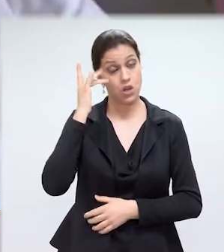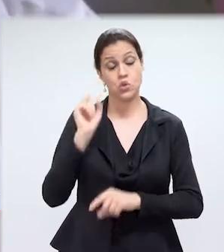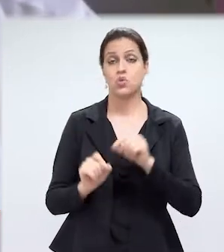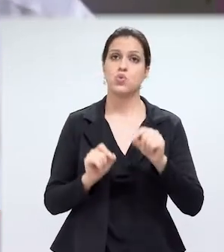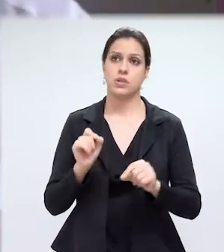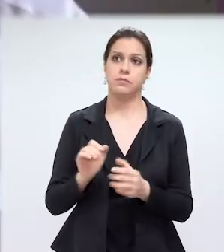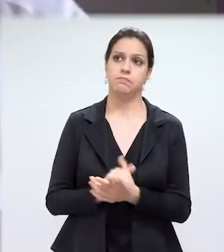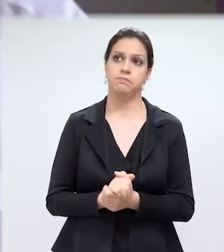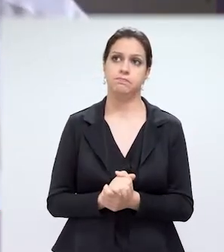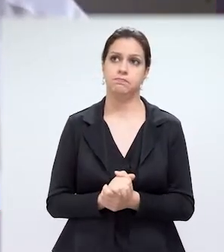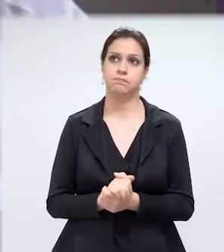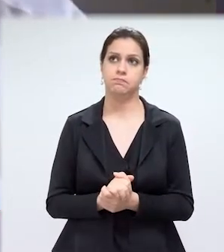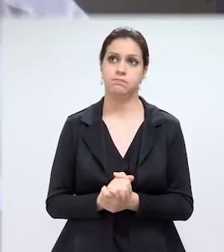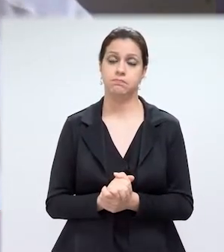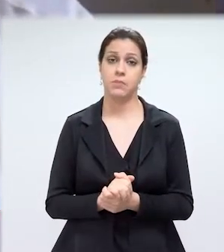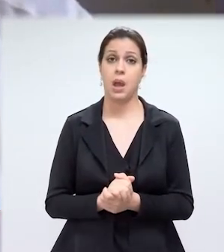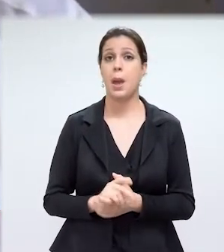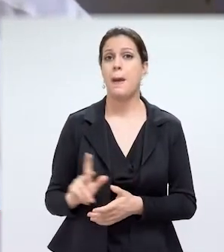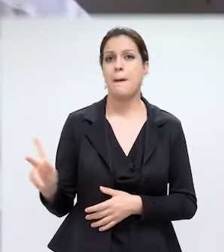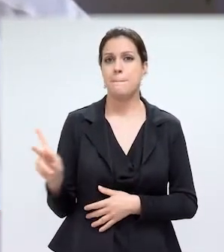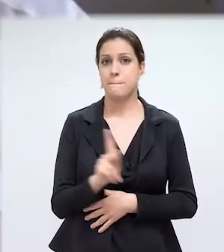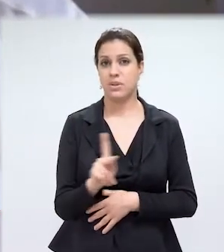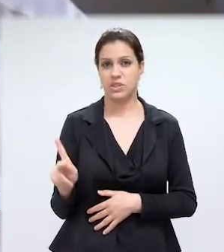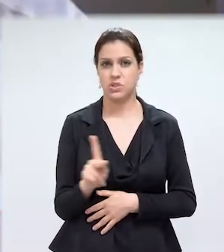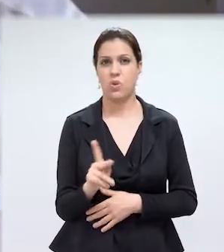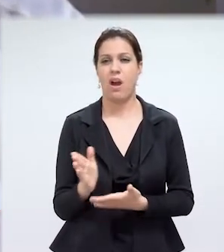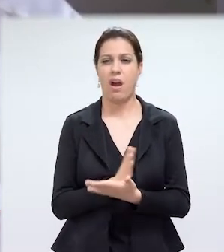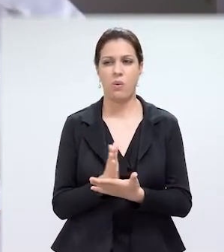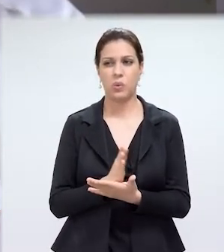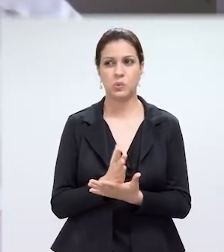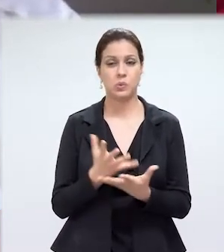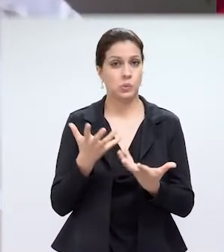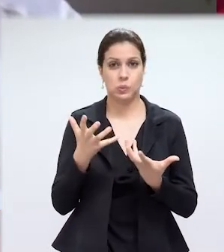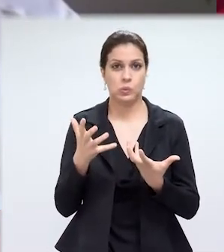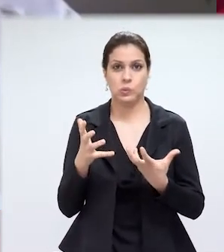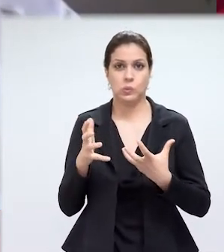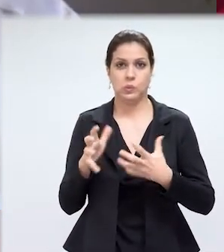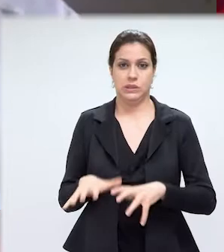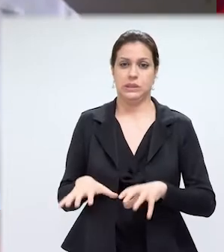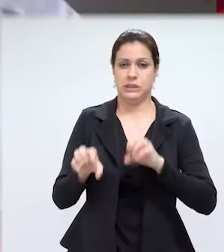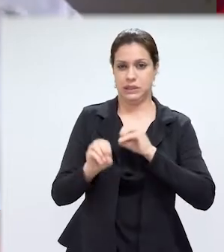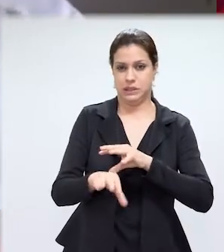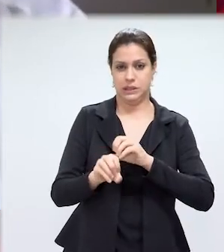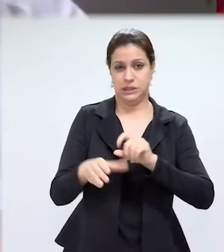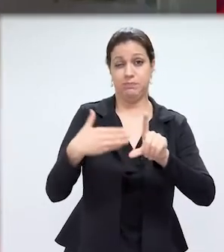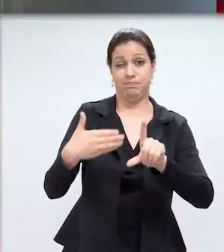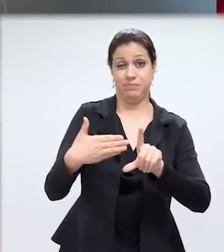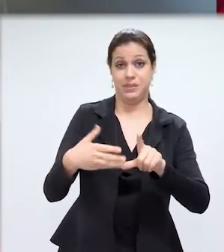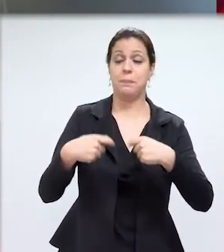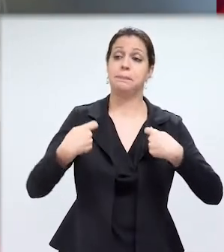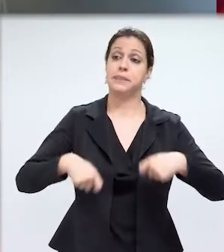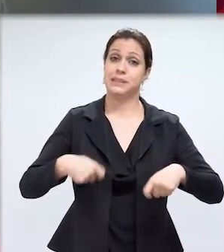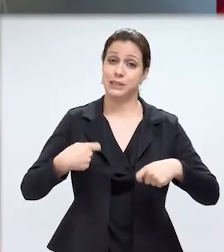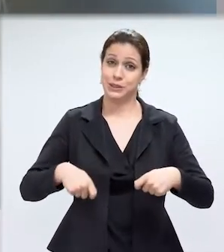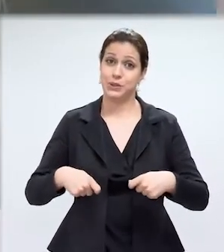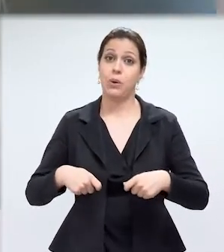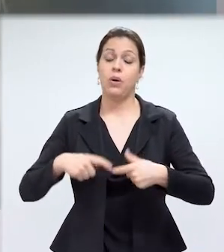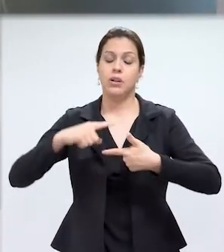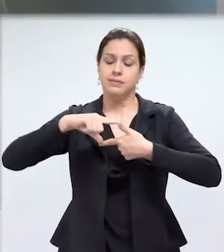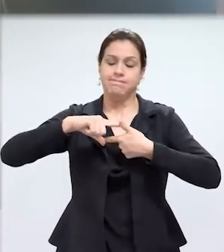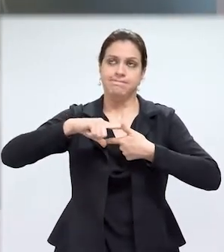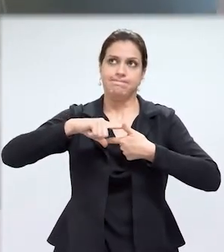Então, eu acho que muitos professores, até que eram resistentes, né, a isso, eles tiveram